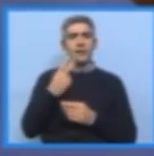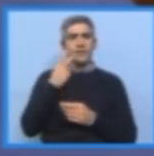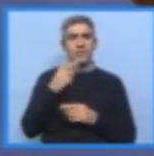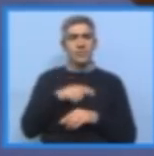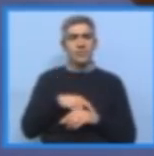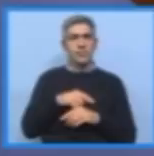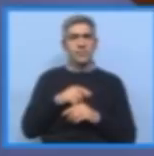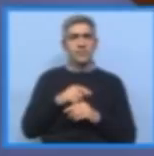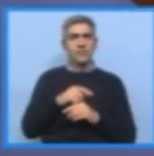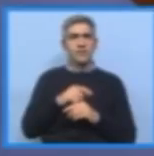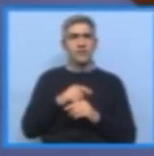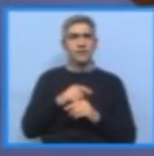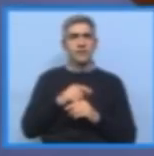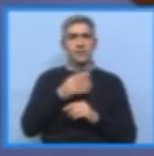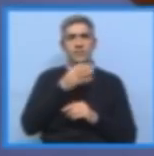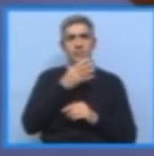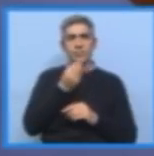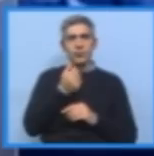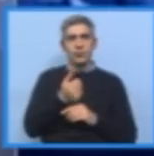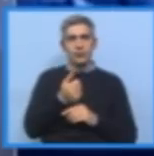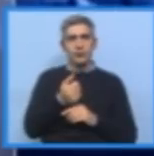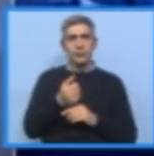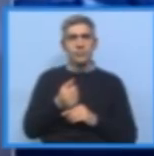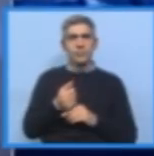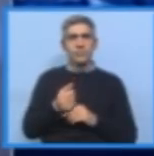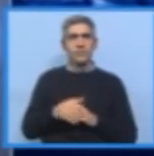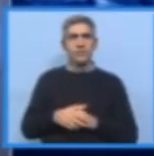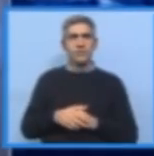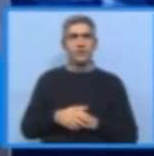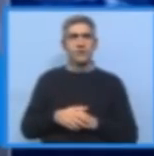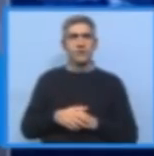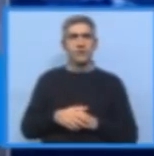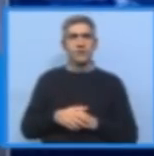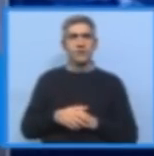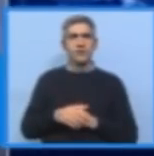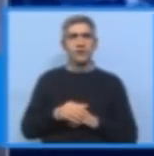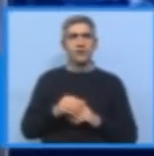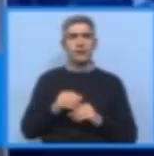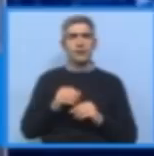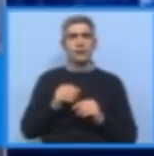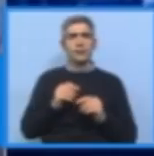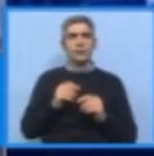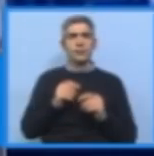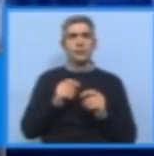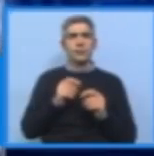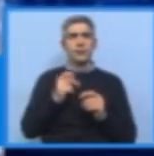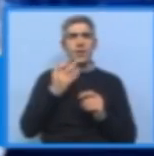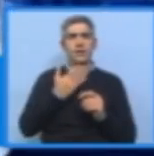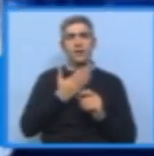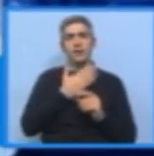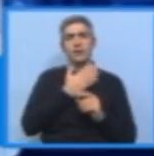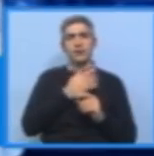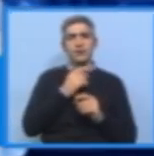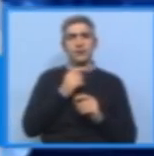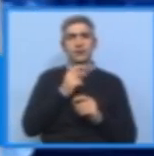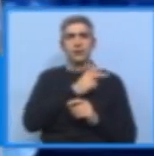vivemos, disse muito bem o seu obediente Dom Sviatoslav Shevchuk há dias, que